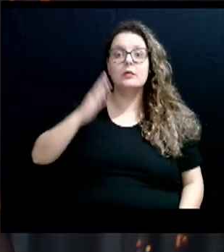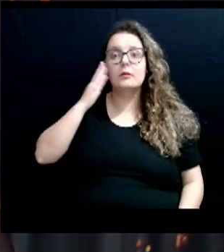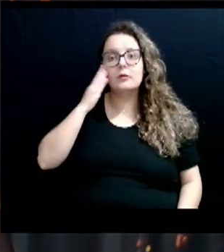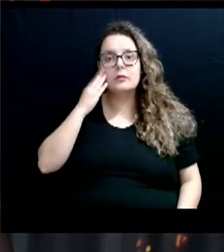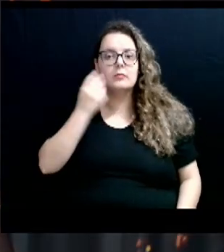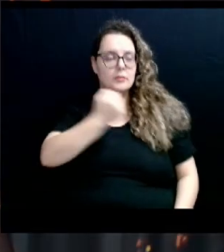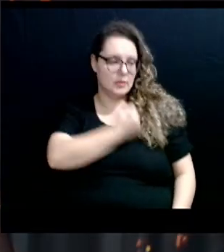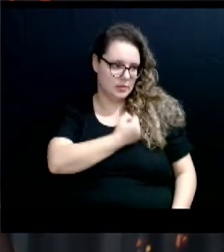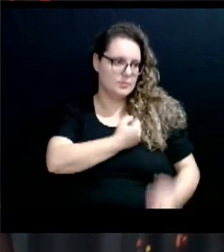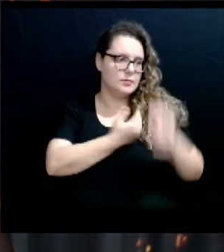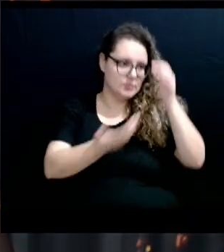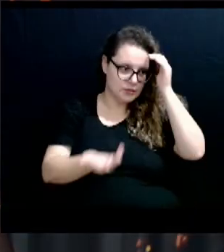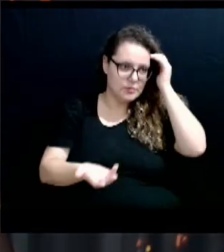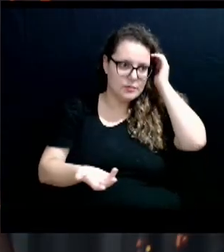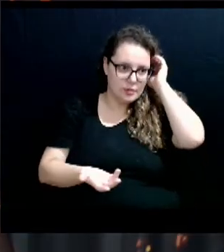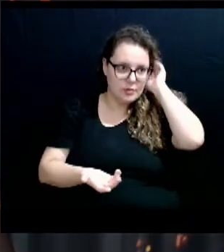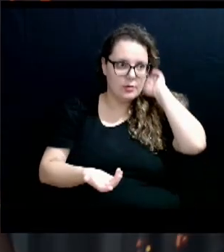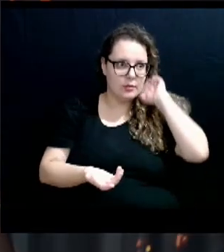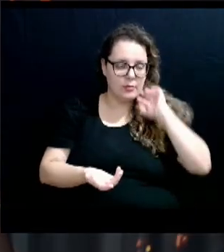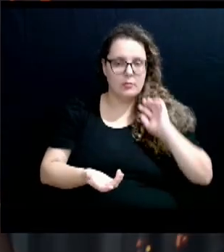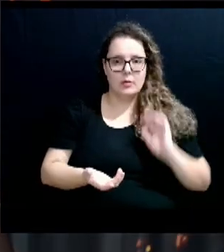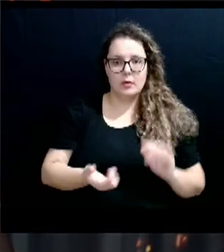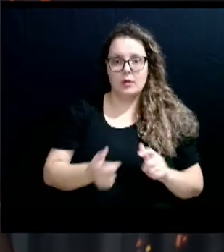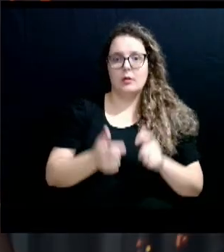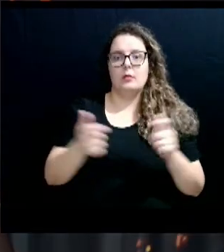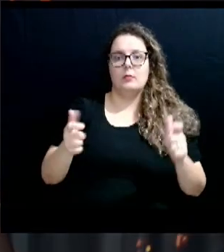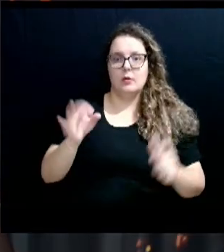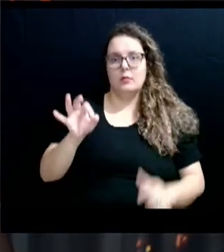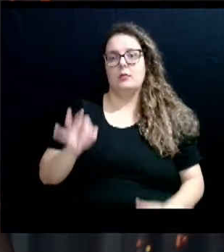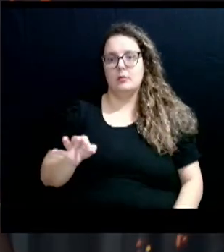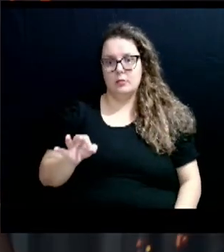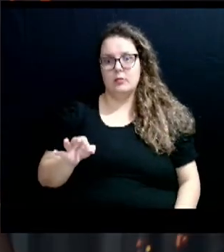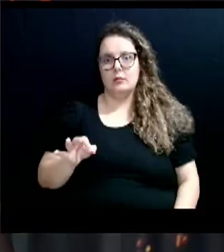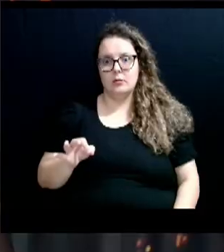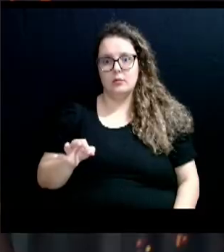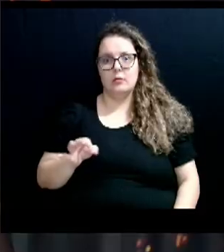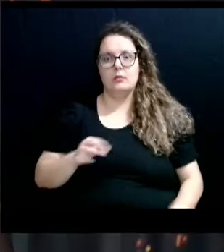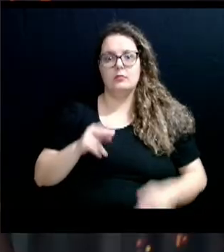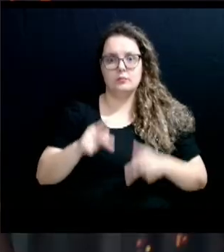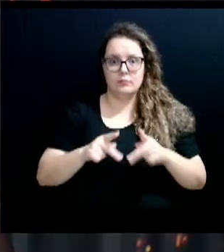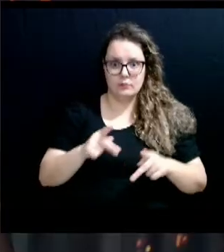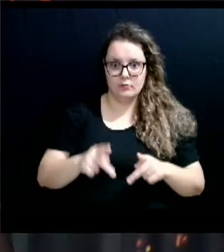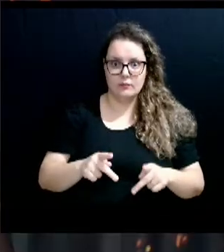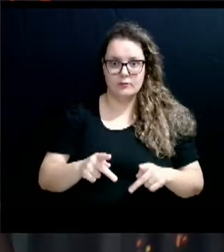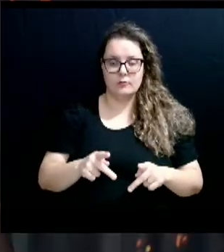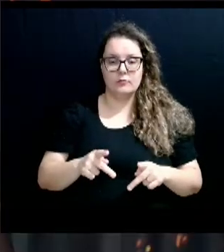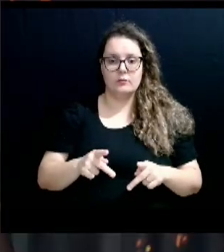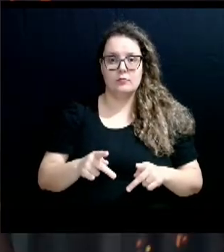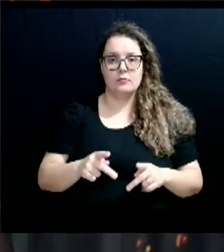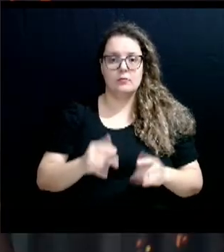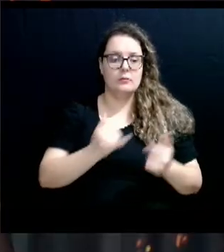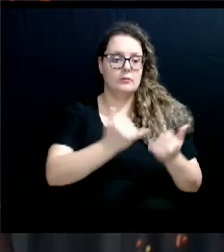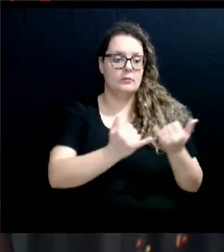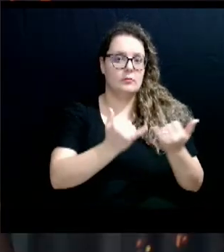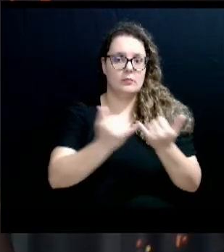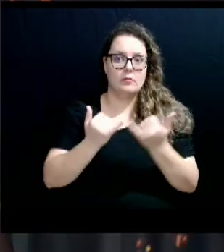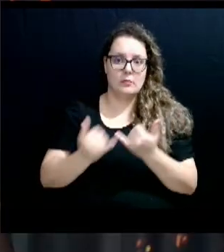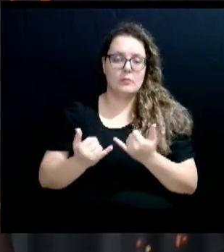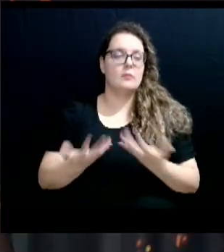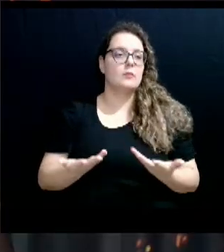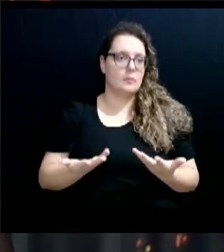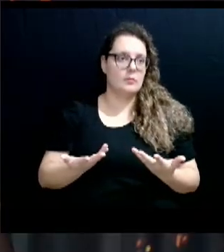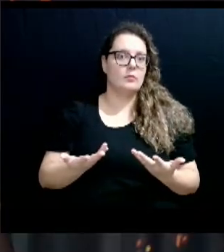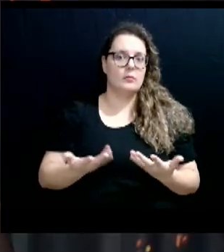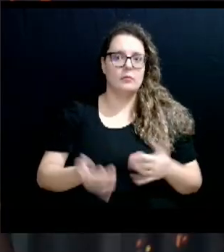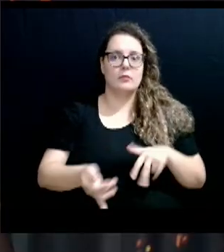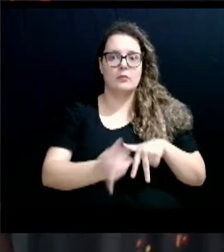né, que a grande parcela, a maior parte da parcela da população se assemelha a essa narrativa, né? E